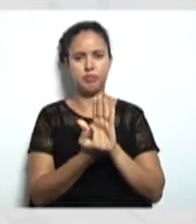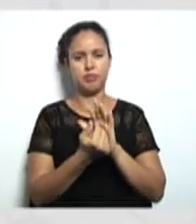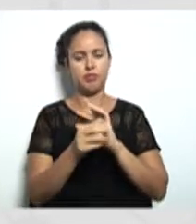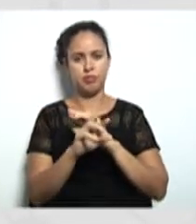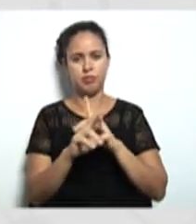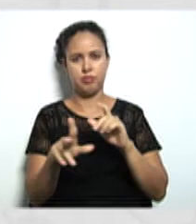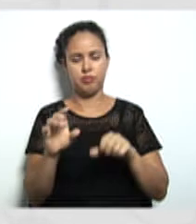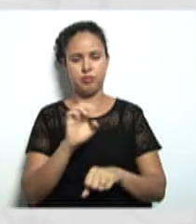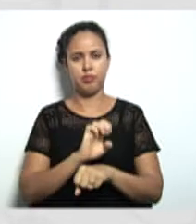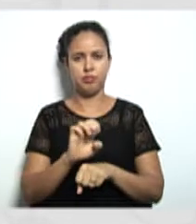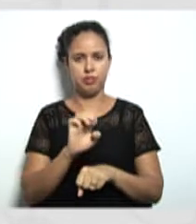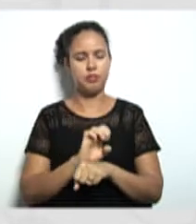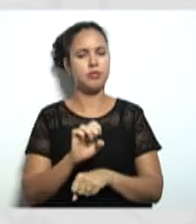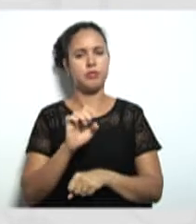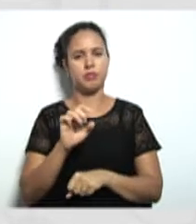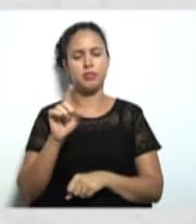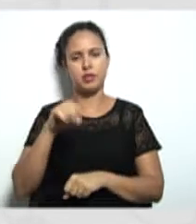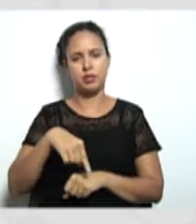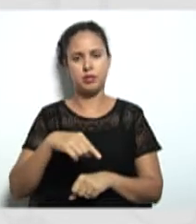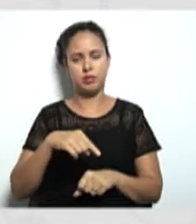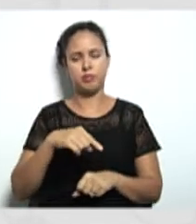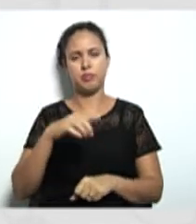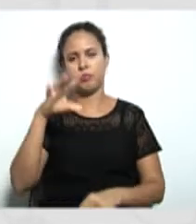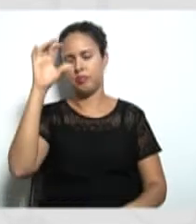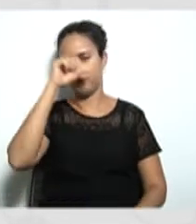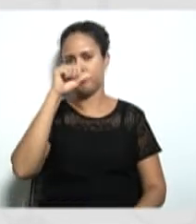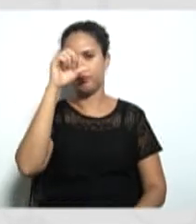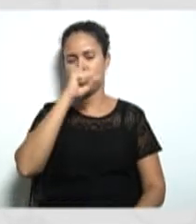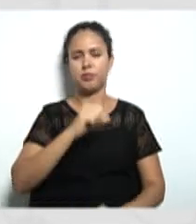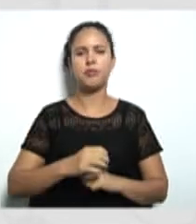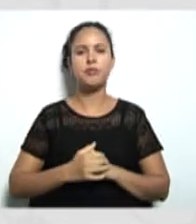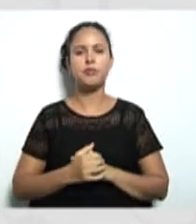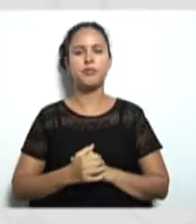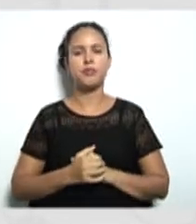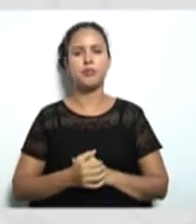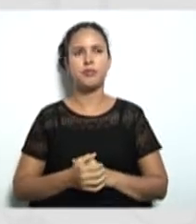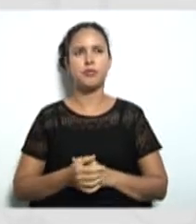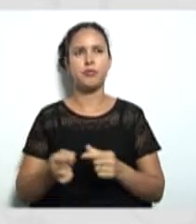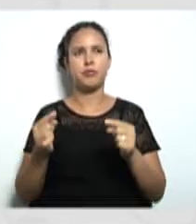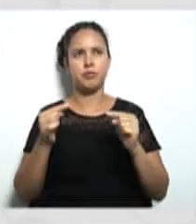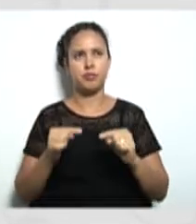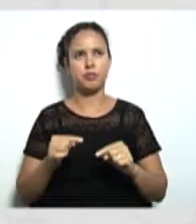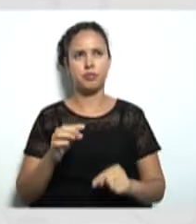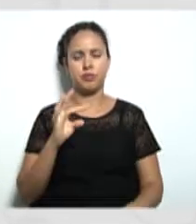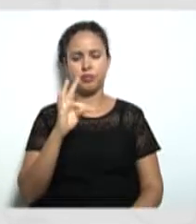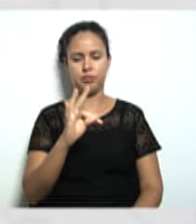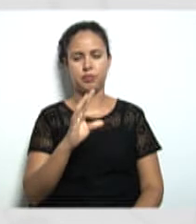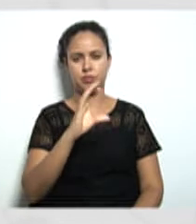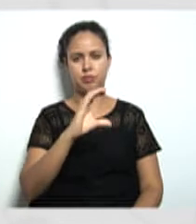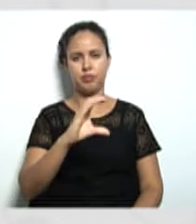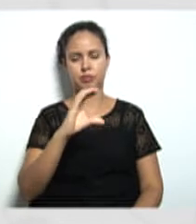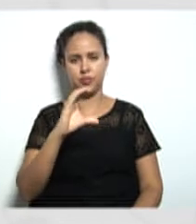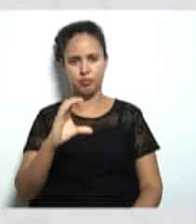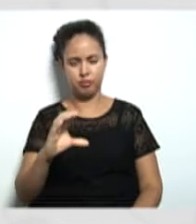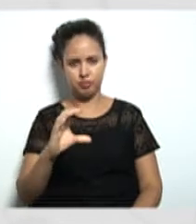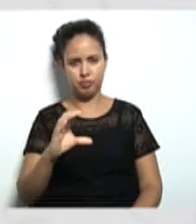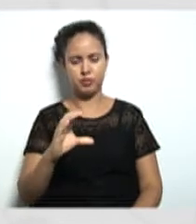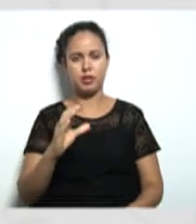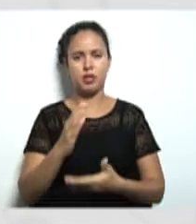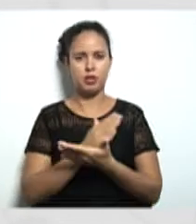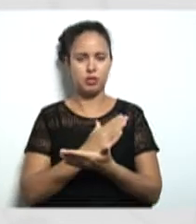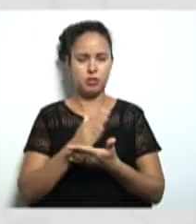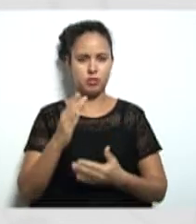do estágio, que é o momento de aprendizagem. A gente tem ainda o trabalho de conclusão de curso, que é o TCC, Algumas pessoas, quando